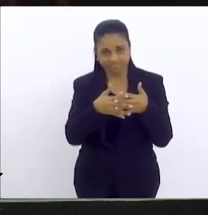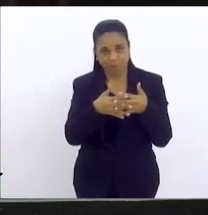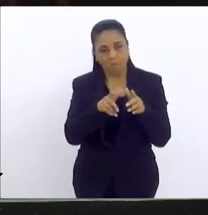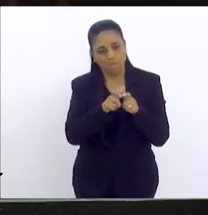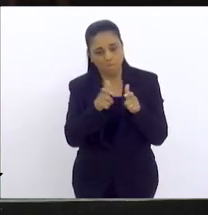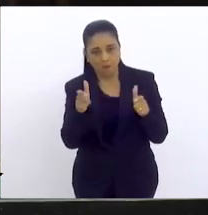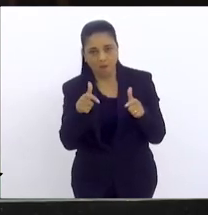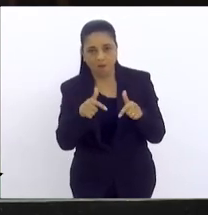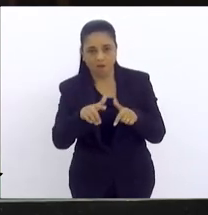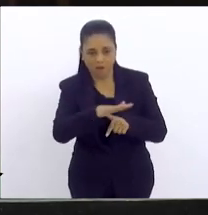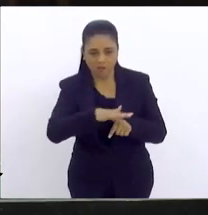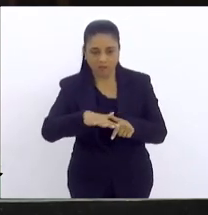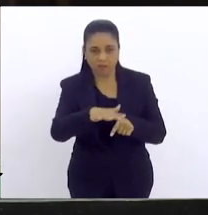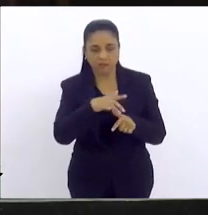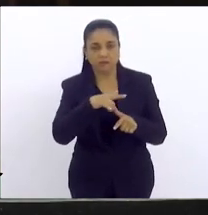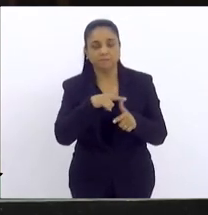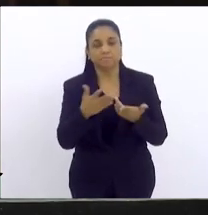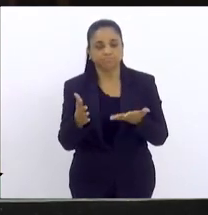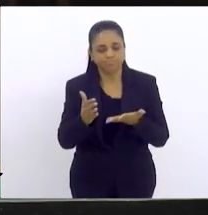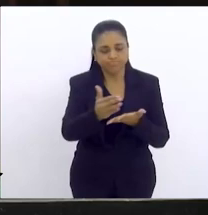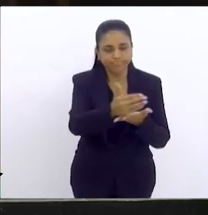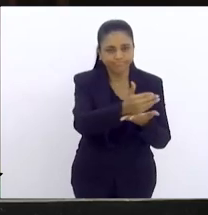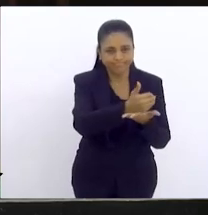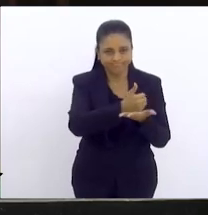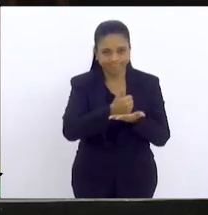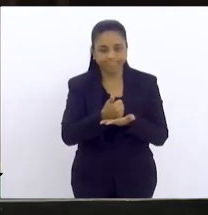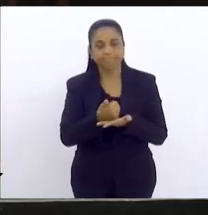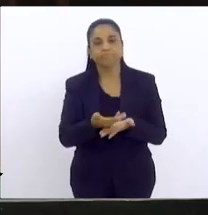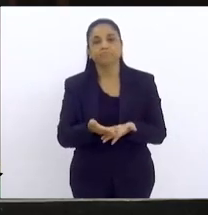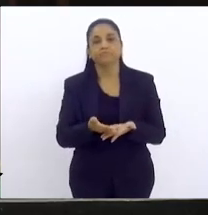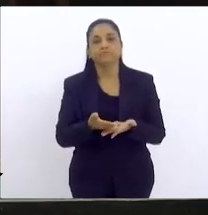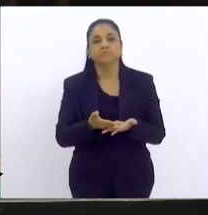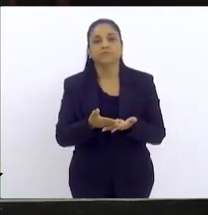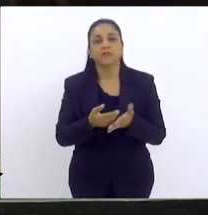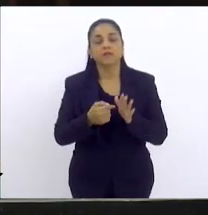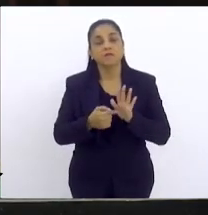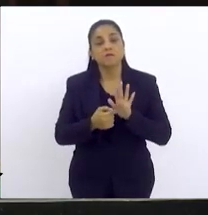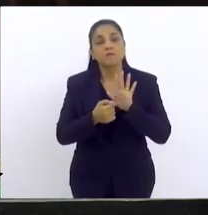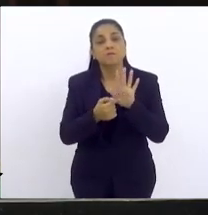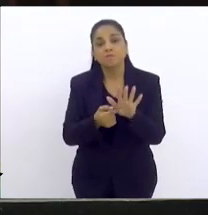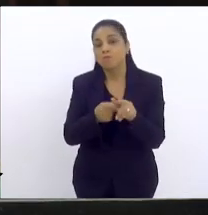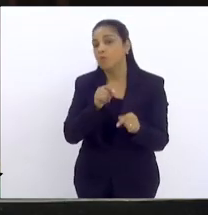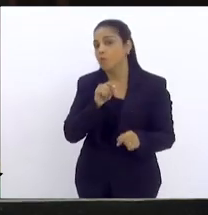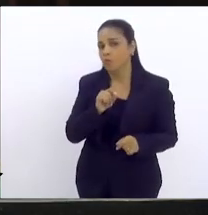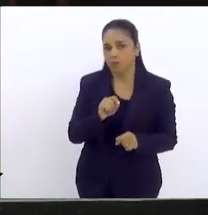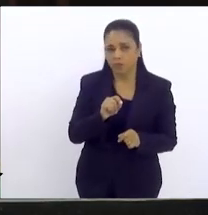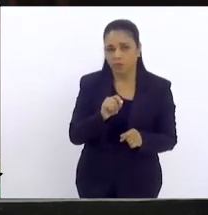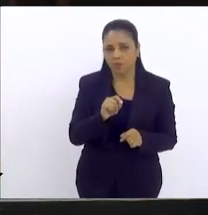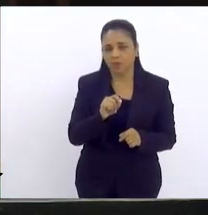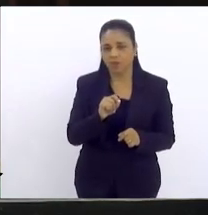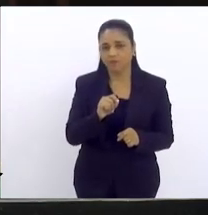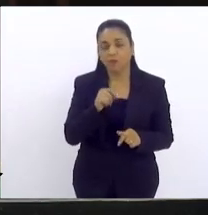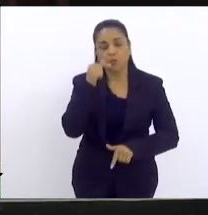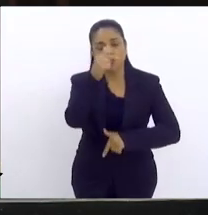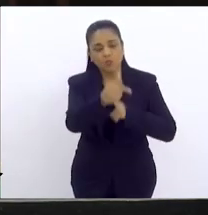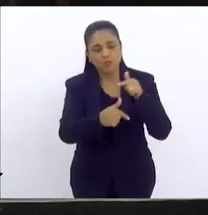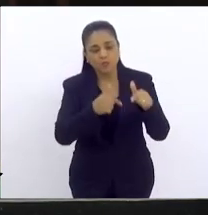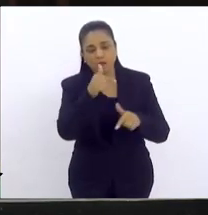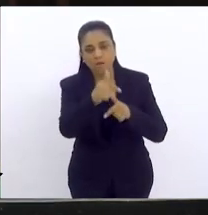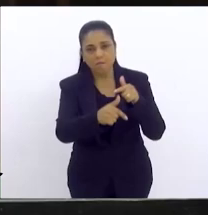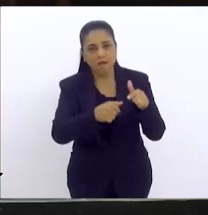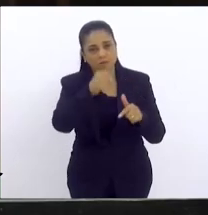no meu score na minha pontuação é de se ressaltar também um trabalho maior da